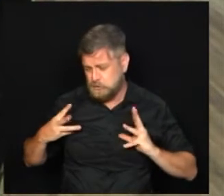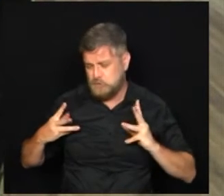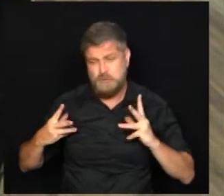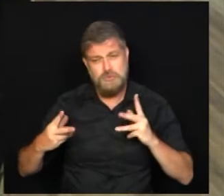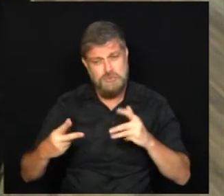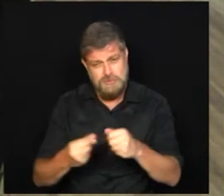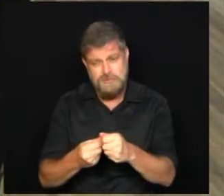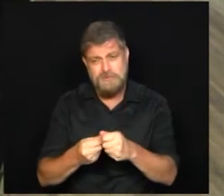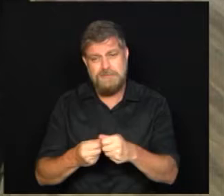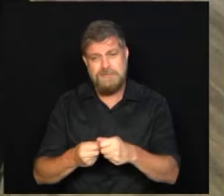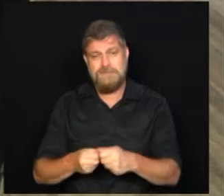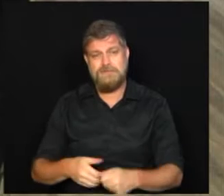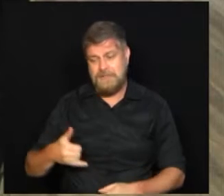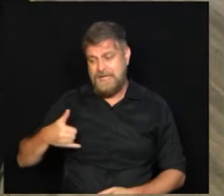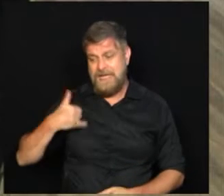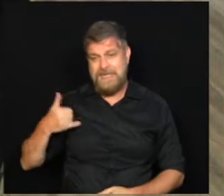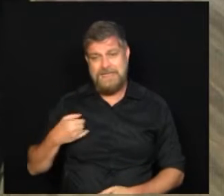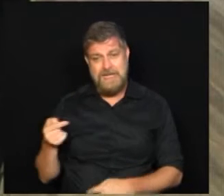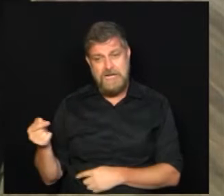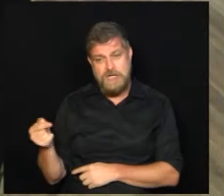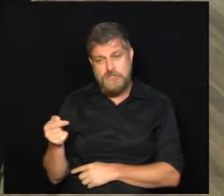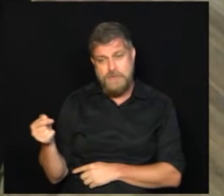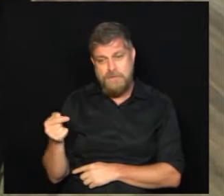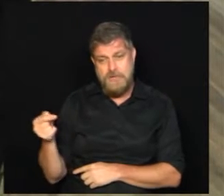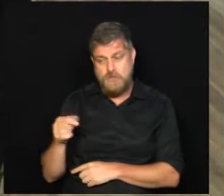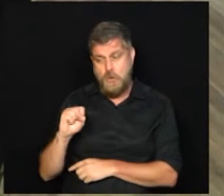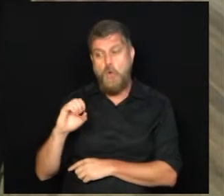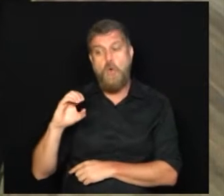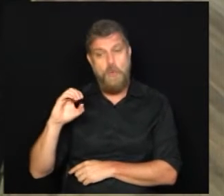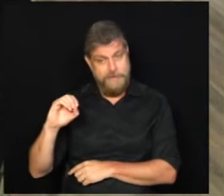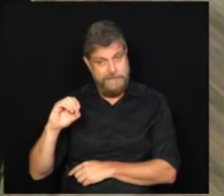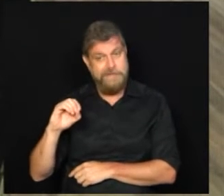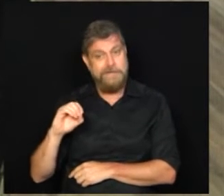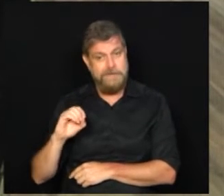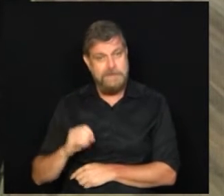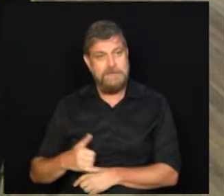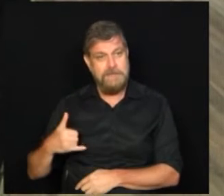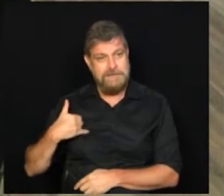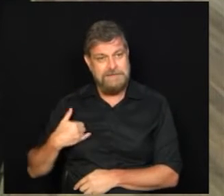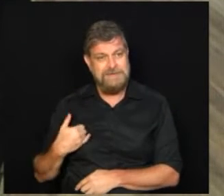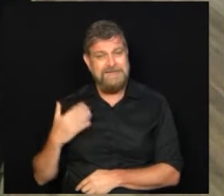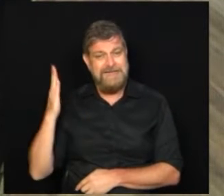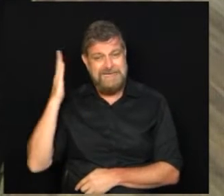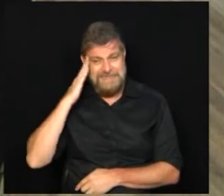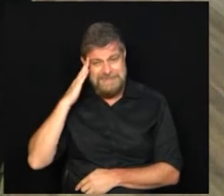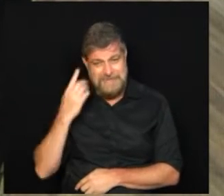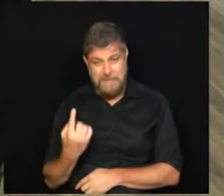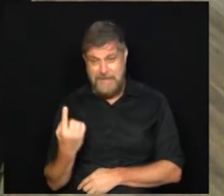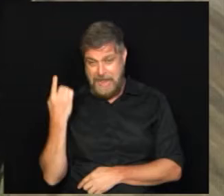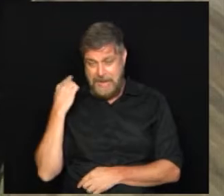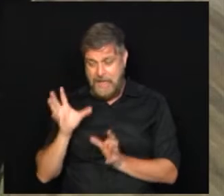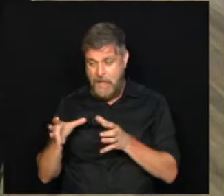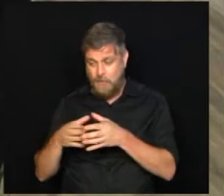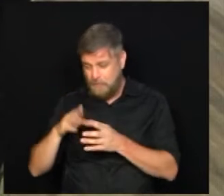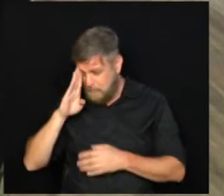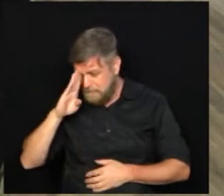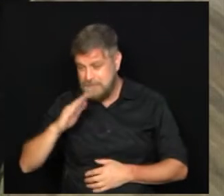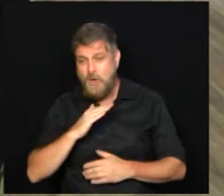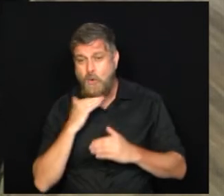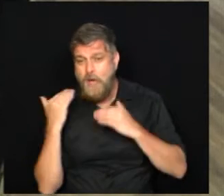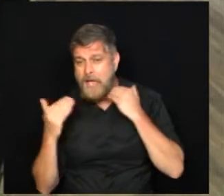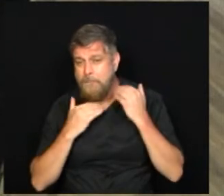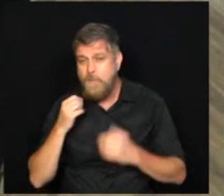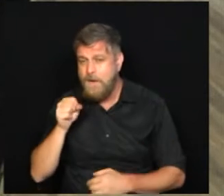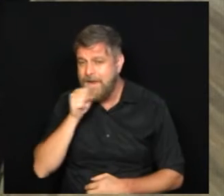as pessoas em idade inferior a 80 e 70 anos que a gente sabe que a letalidade é maior mas